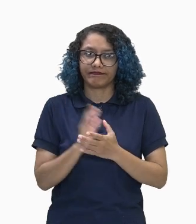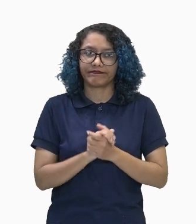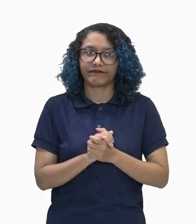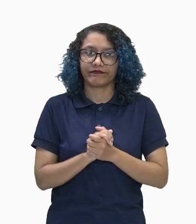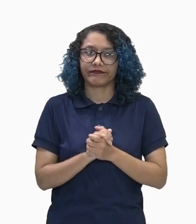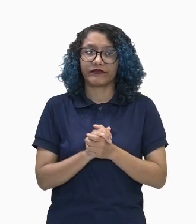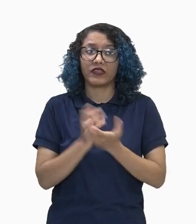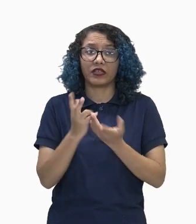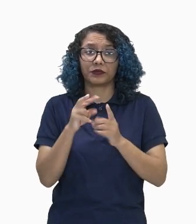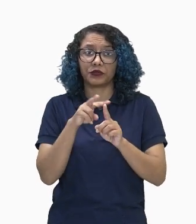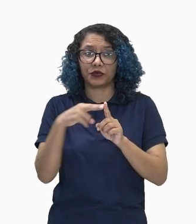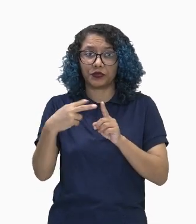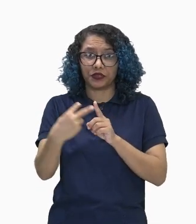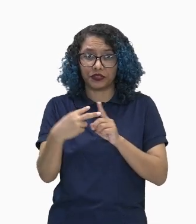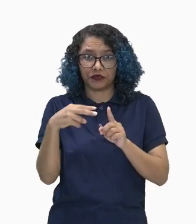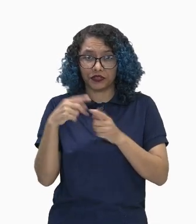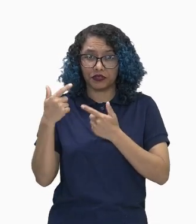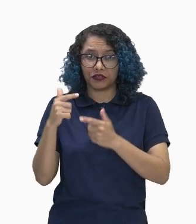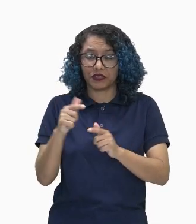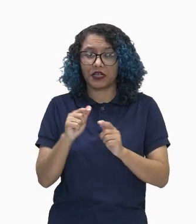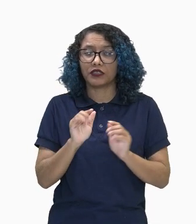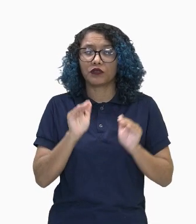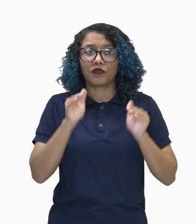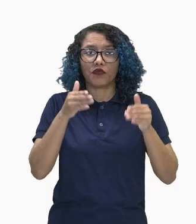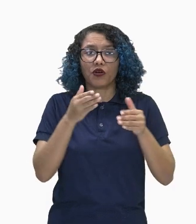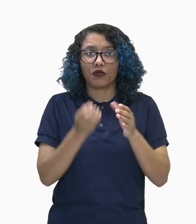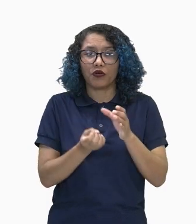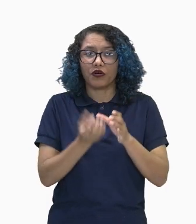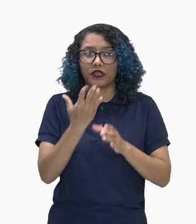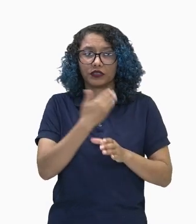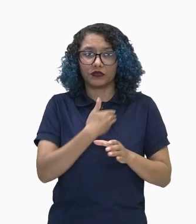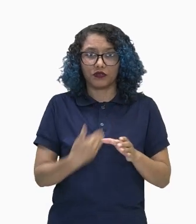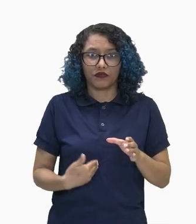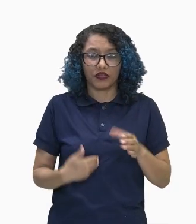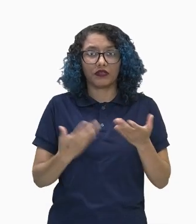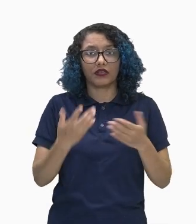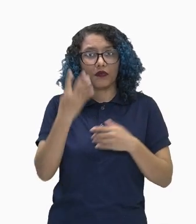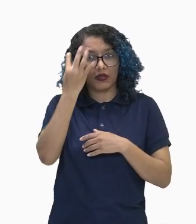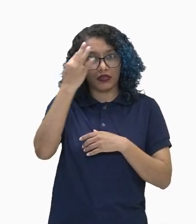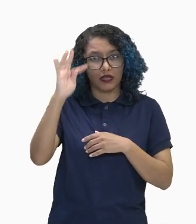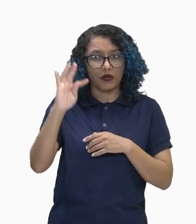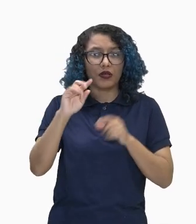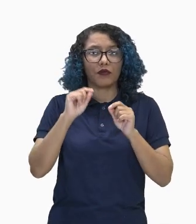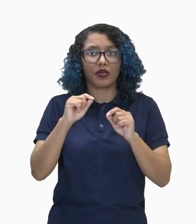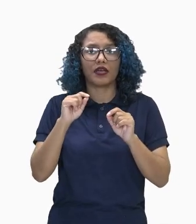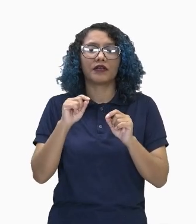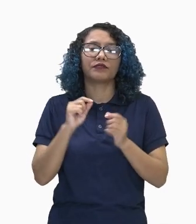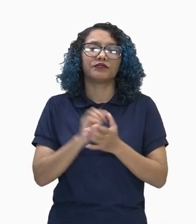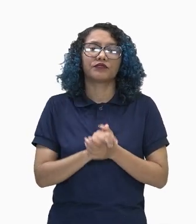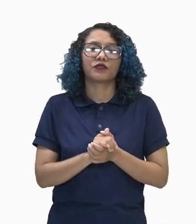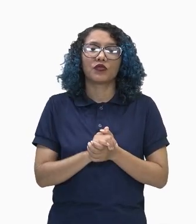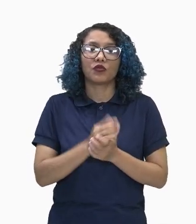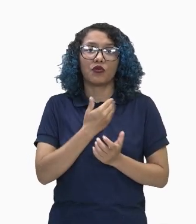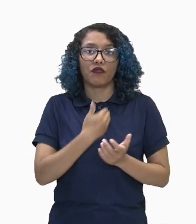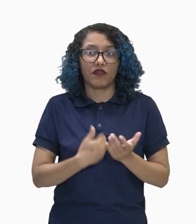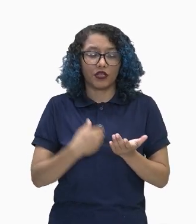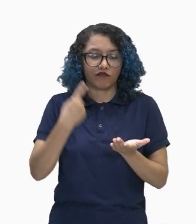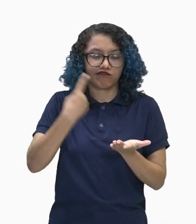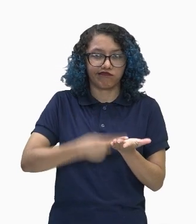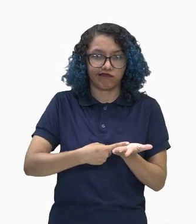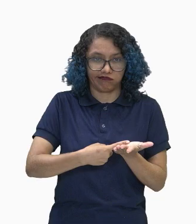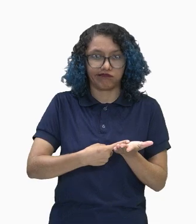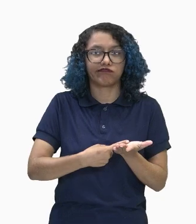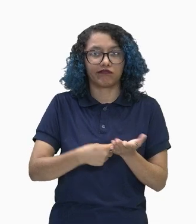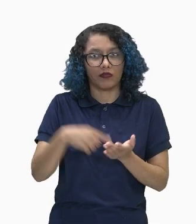concepção clássica da origem do Estado. Então nós temos aí a teoria do chamado Estado contratualista, então teoria do contrato